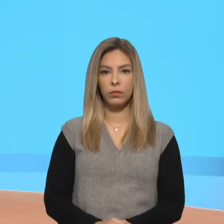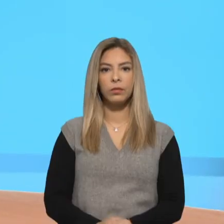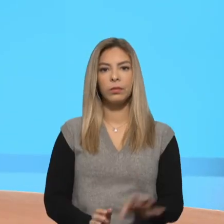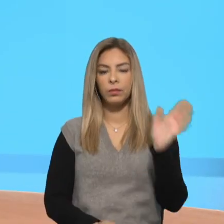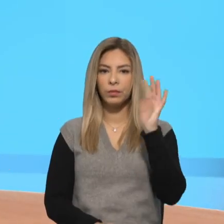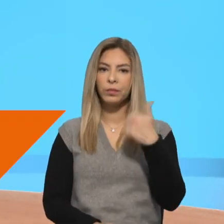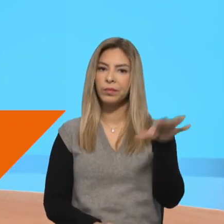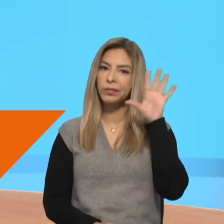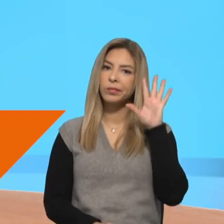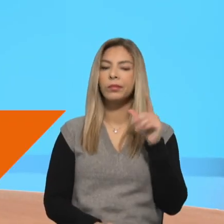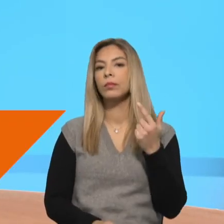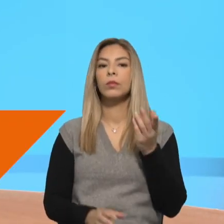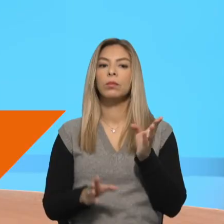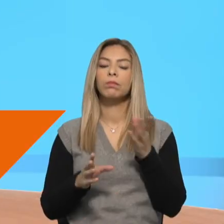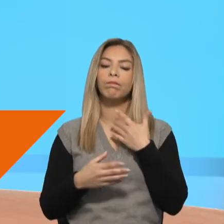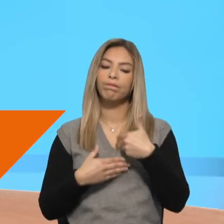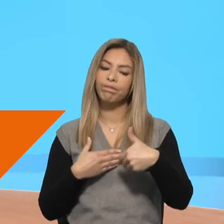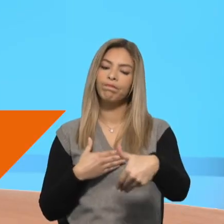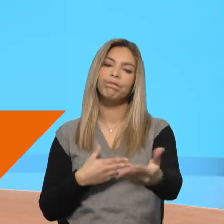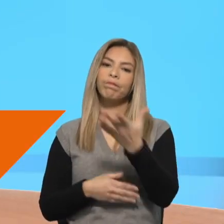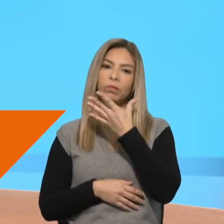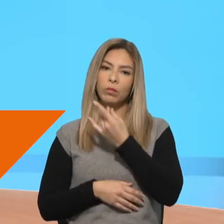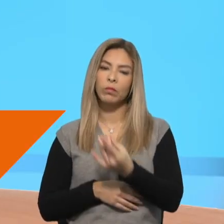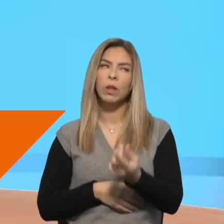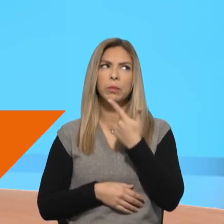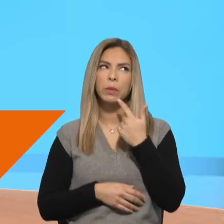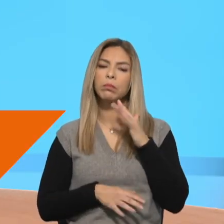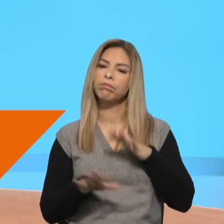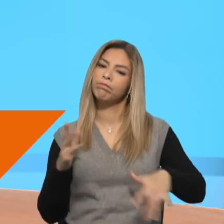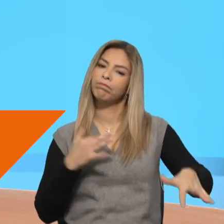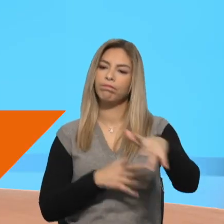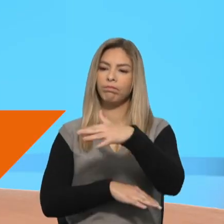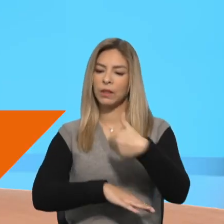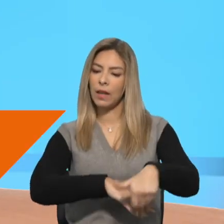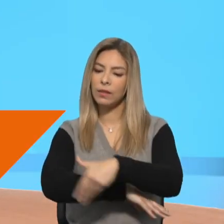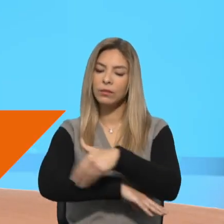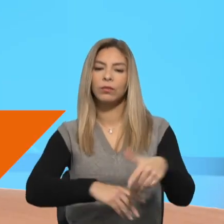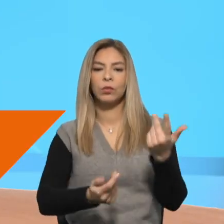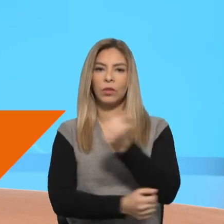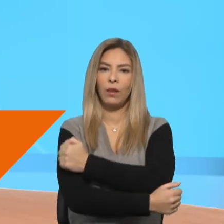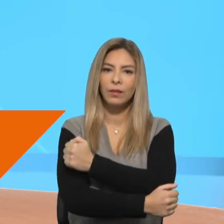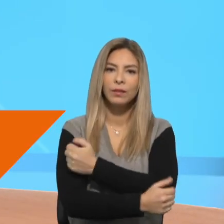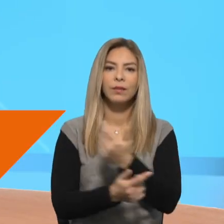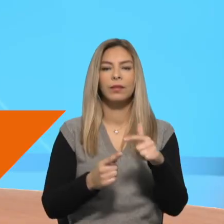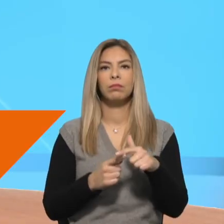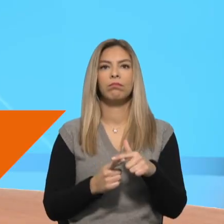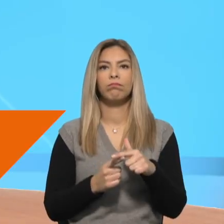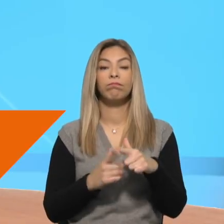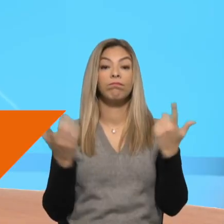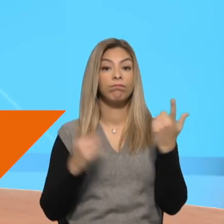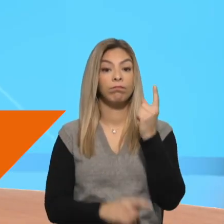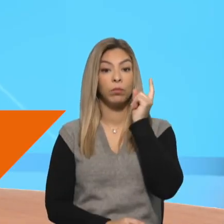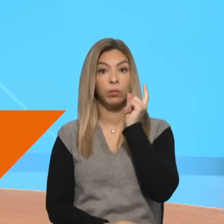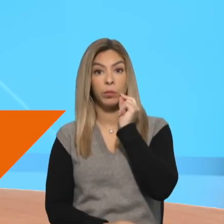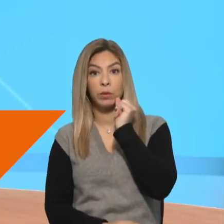Olá, muito boa tarde. O espírito de Natal já se percebe nas ruas e nas habitações. O presépio é a grande representação